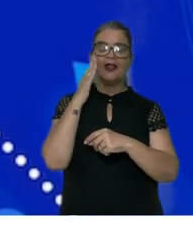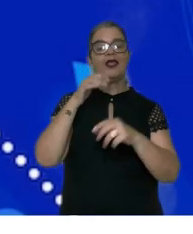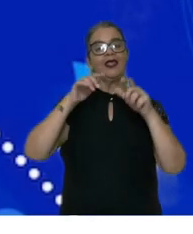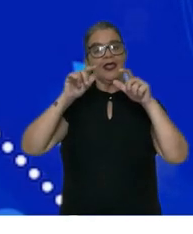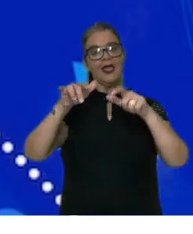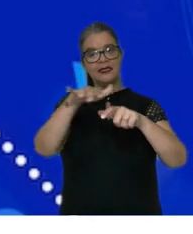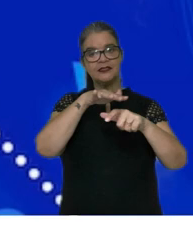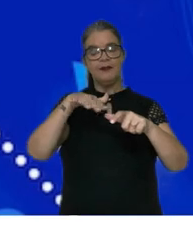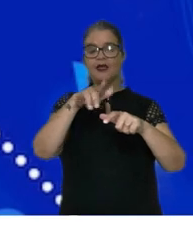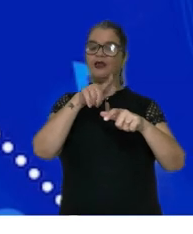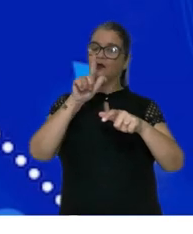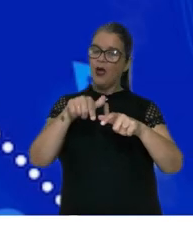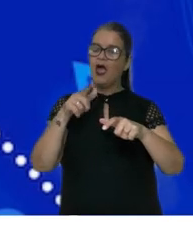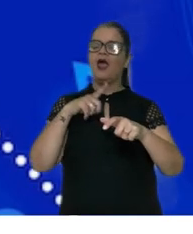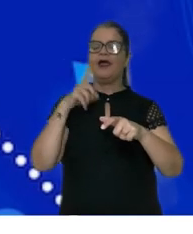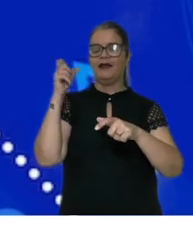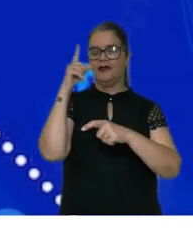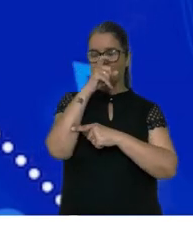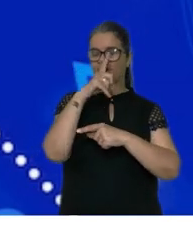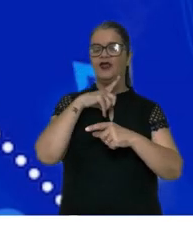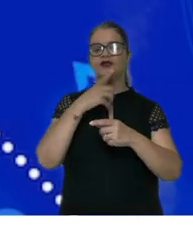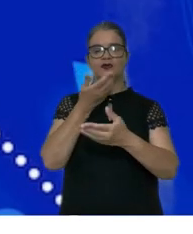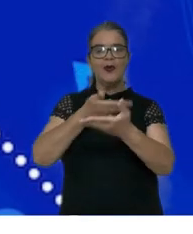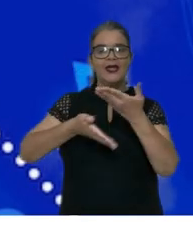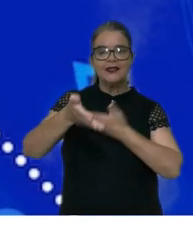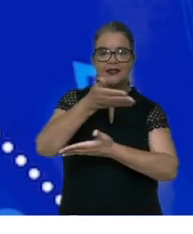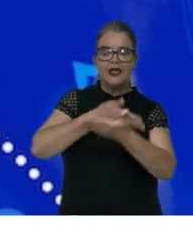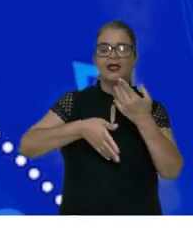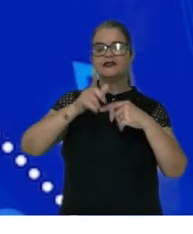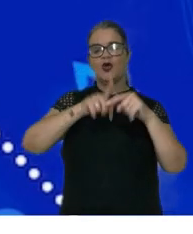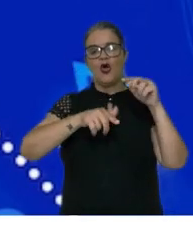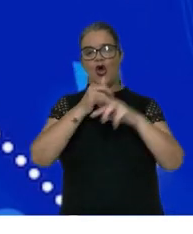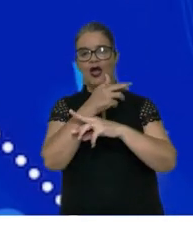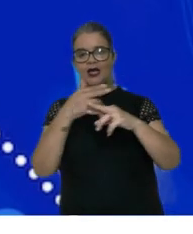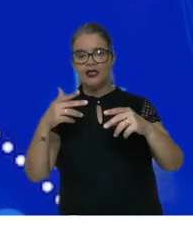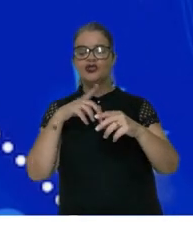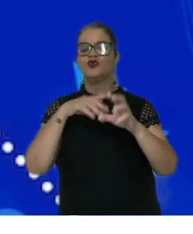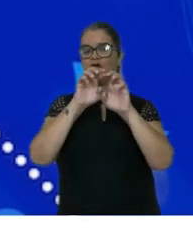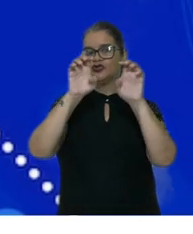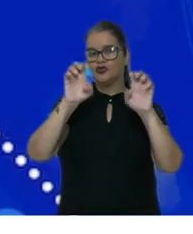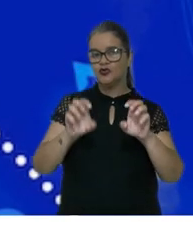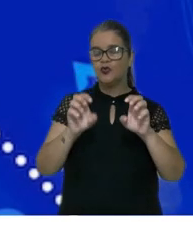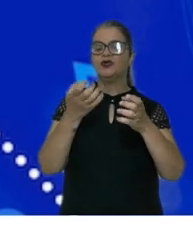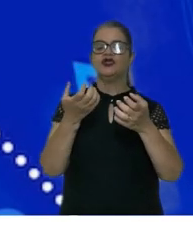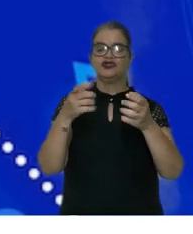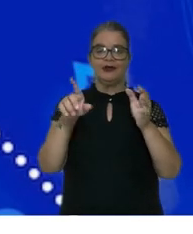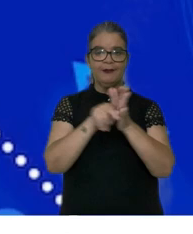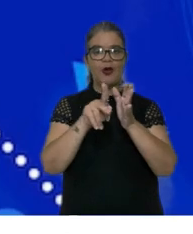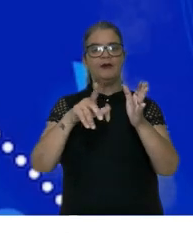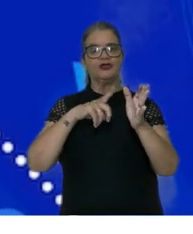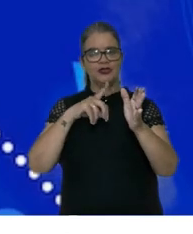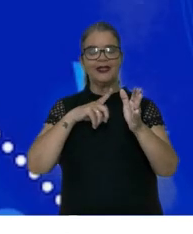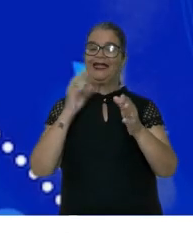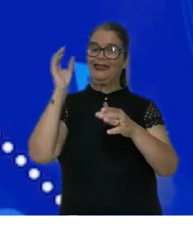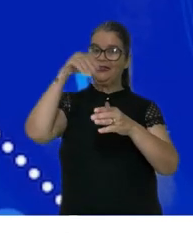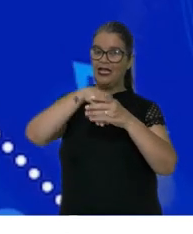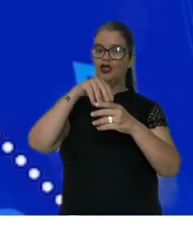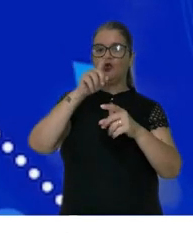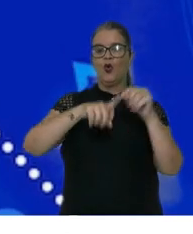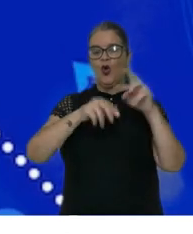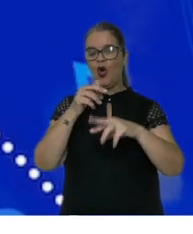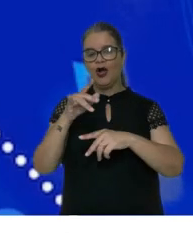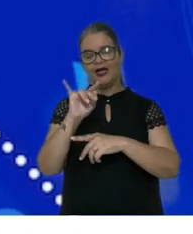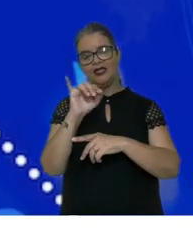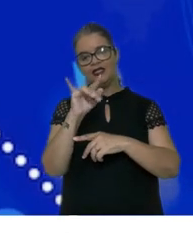ambiente complexo de interação entre os organismos e as estruturas físicas que lá estão. Dentre esses organismos, a ação antrópica